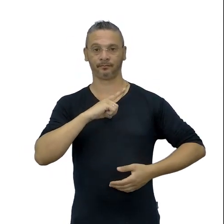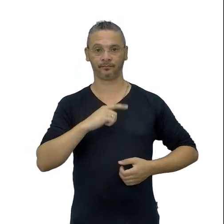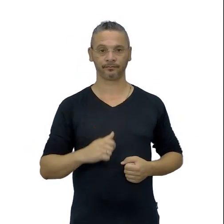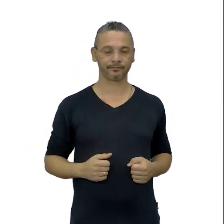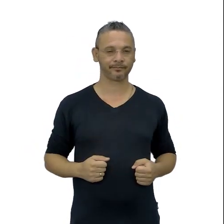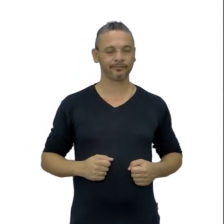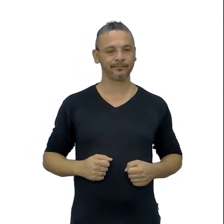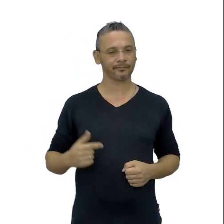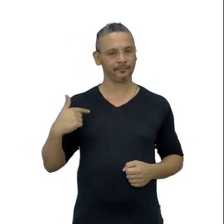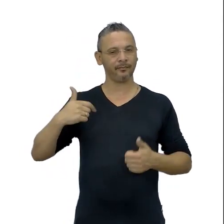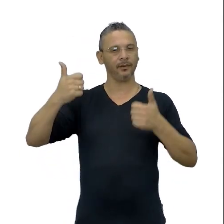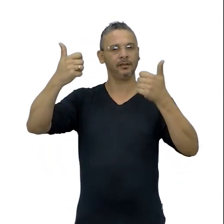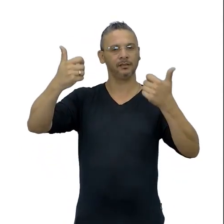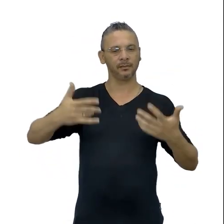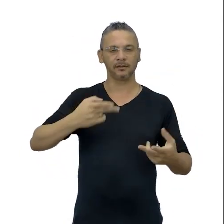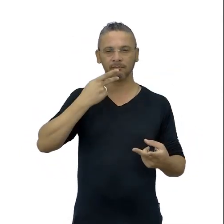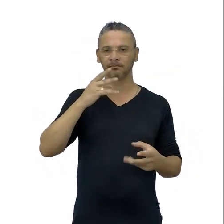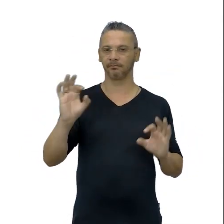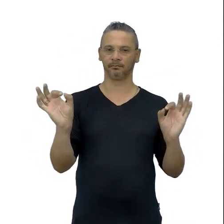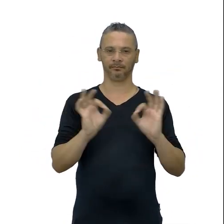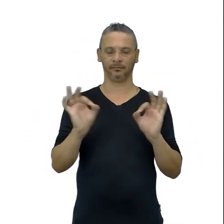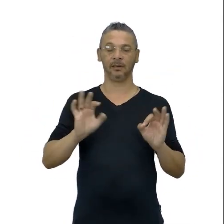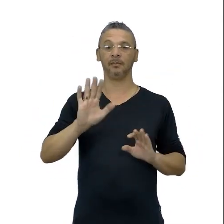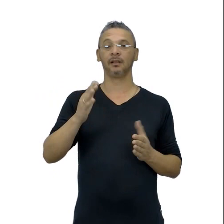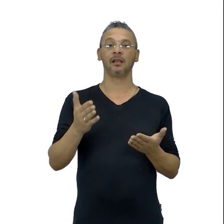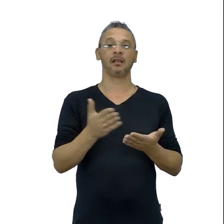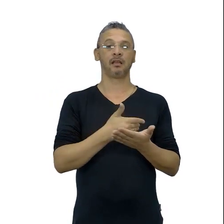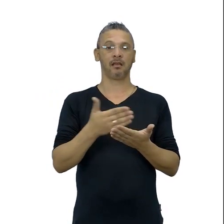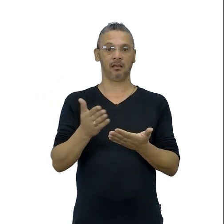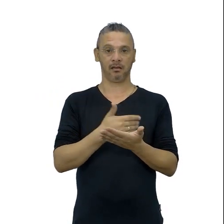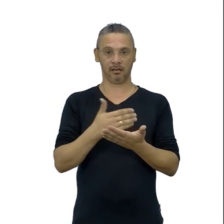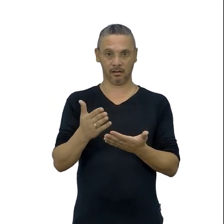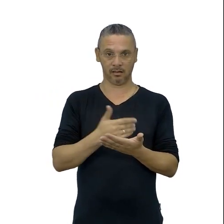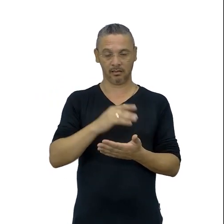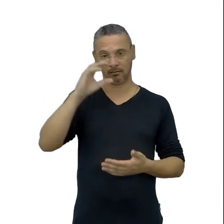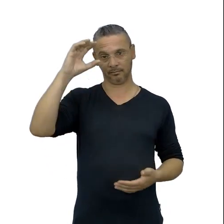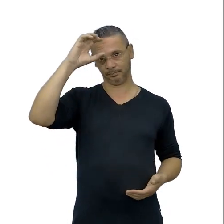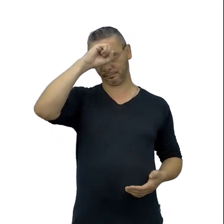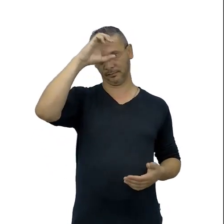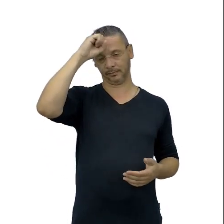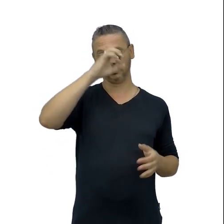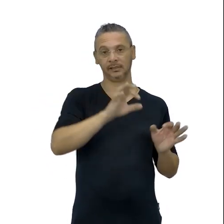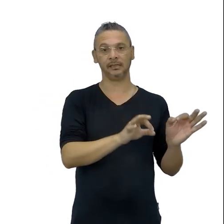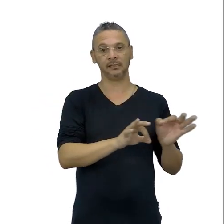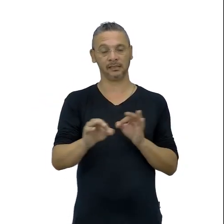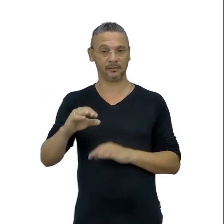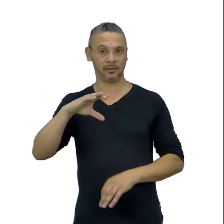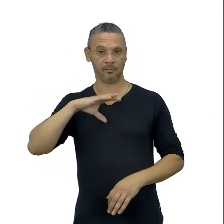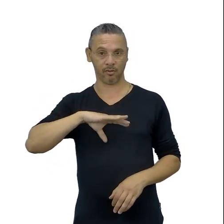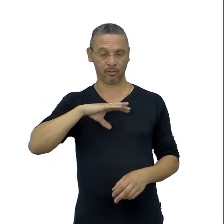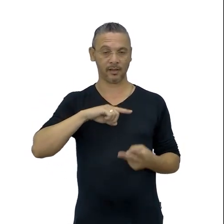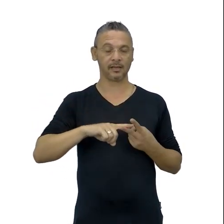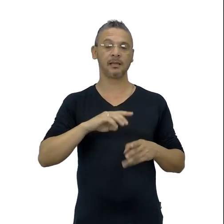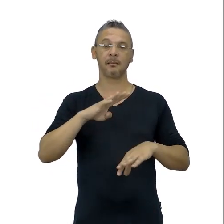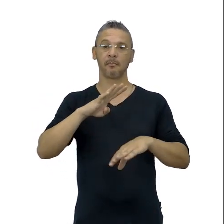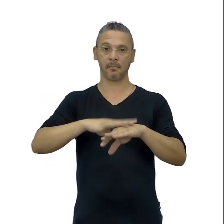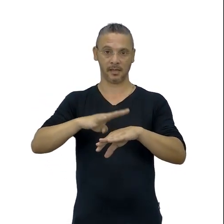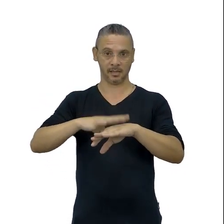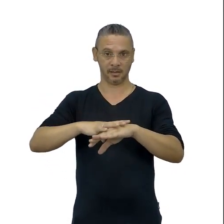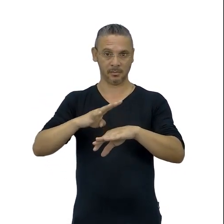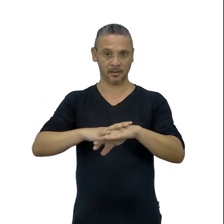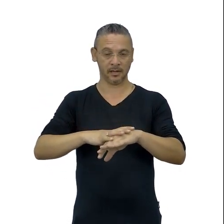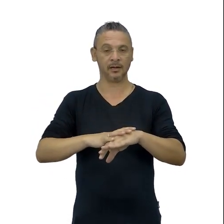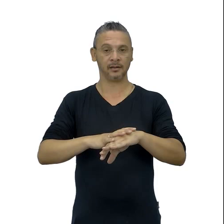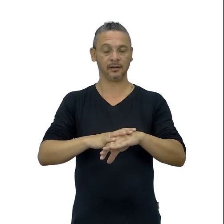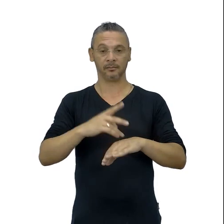Eu não sei se eu comentei com vocês no início, mas o caderno do Aprender Sempre, de língua portuguesa e matemática